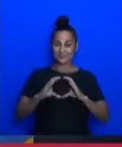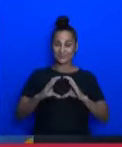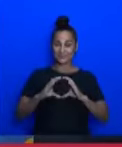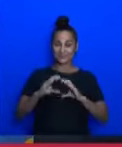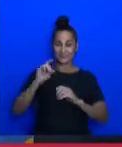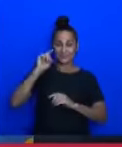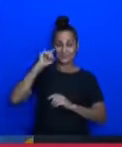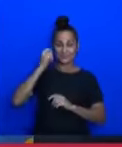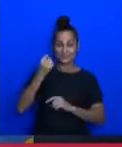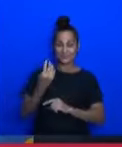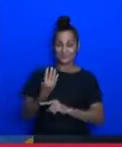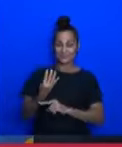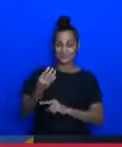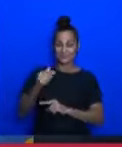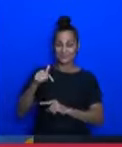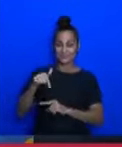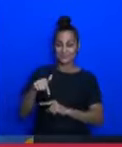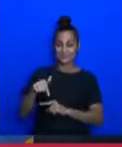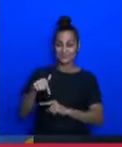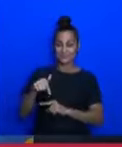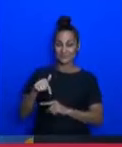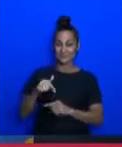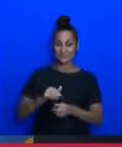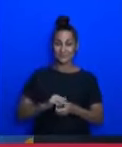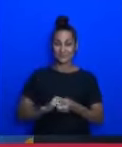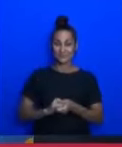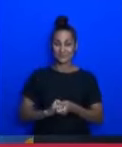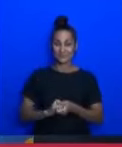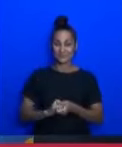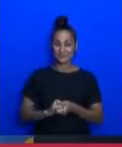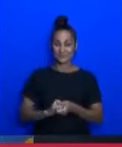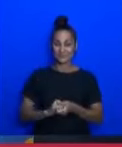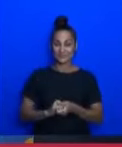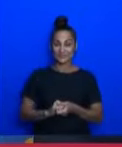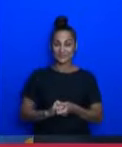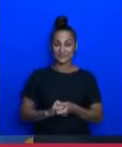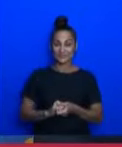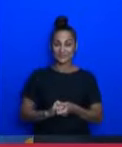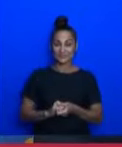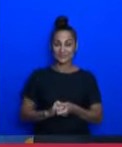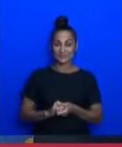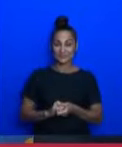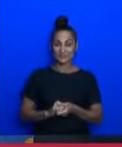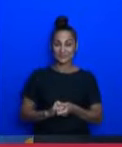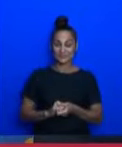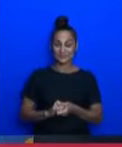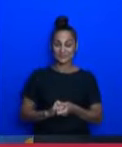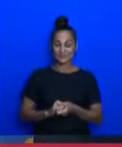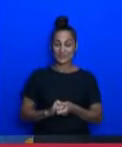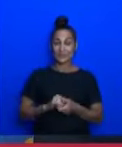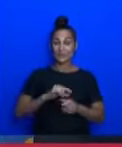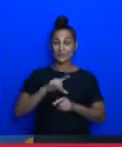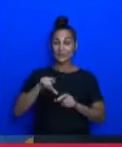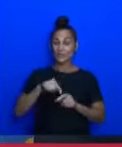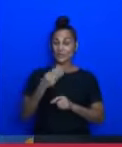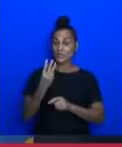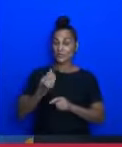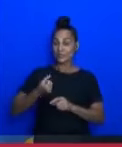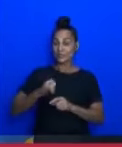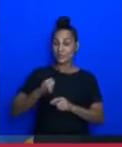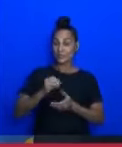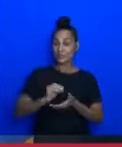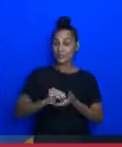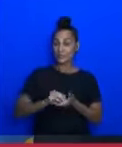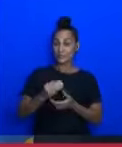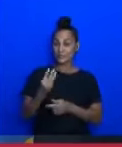Bola preta número 47. Preta 47. Foram sorteados 3